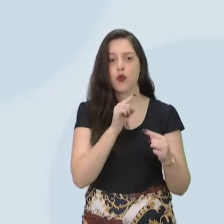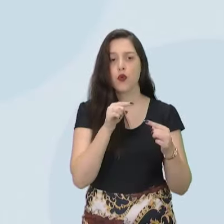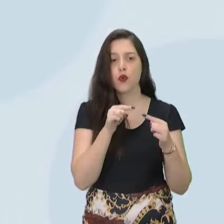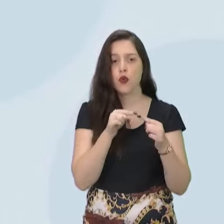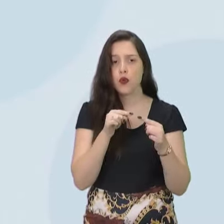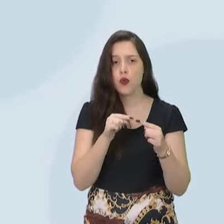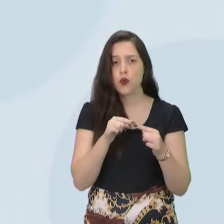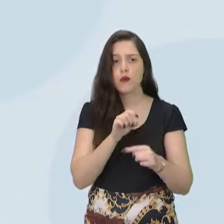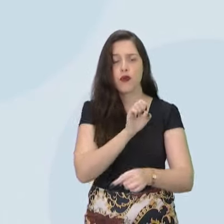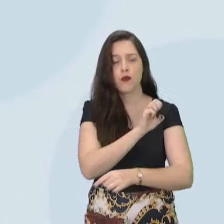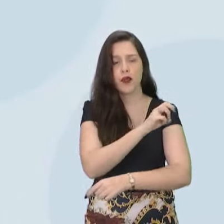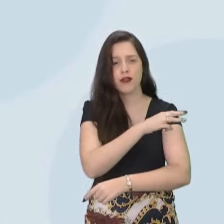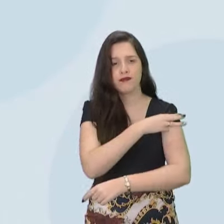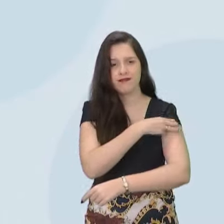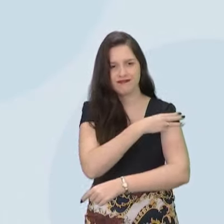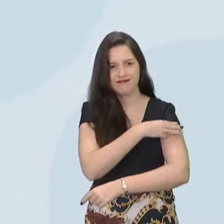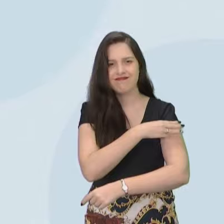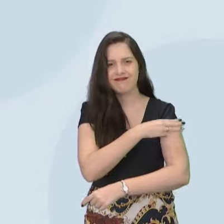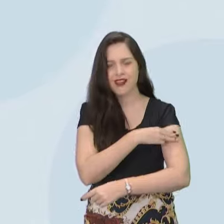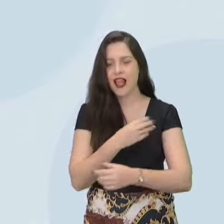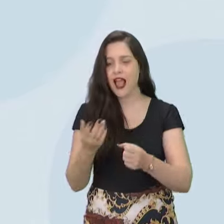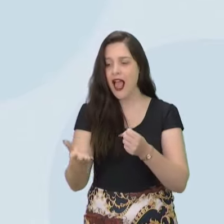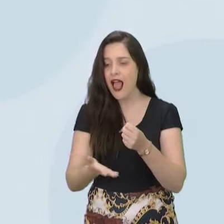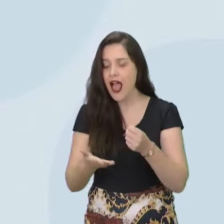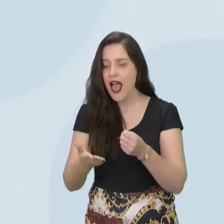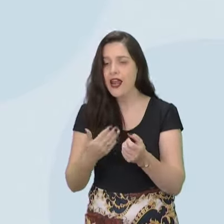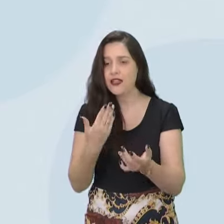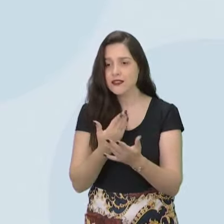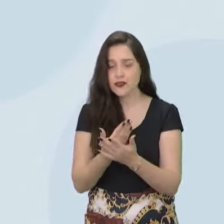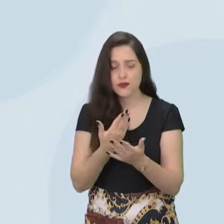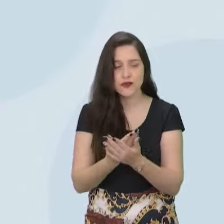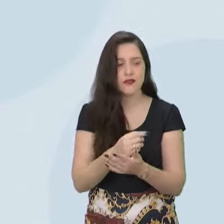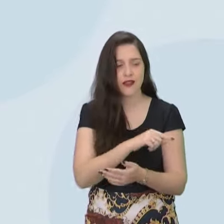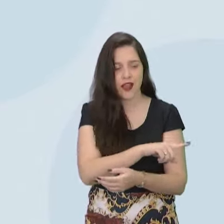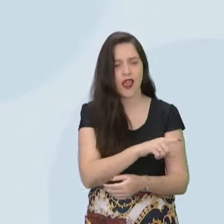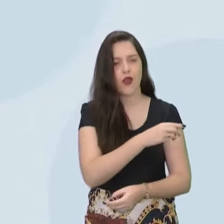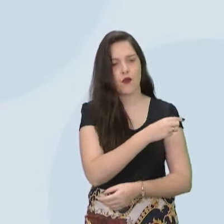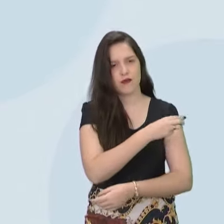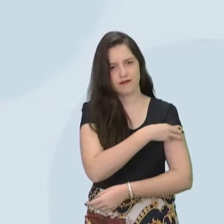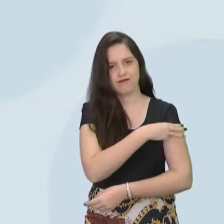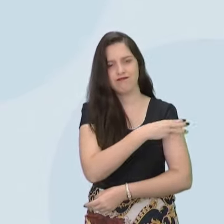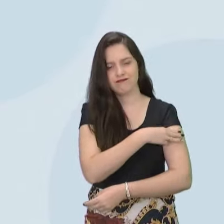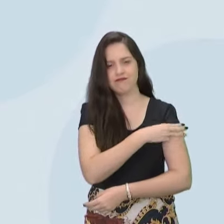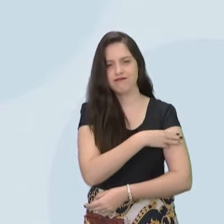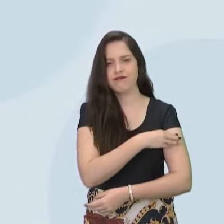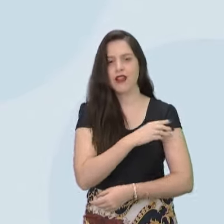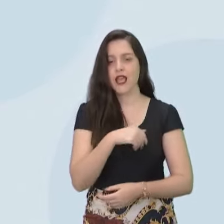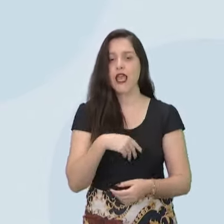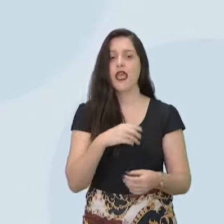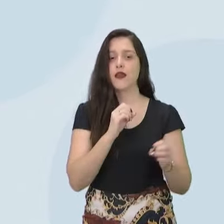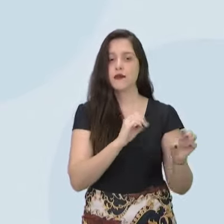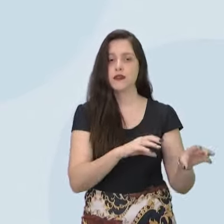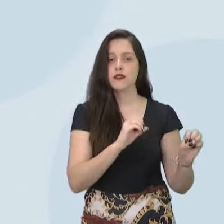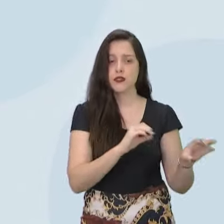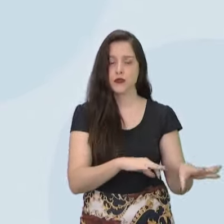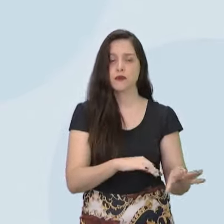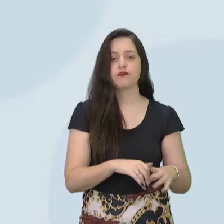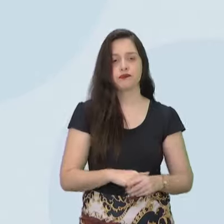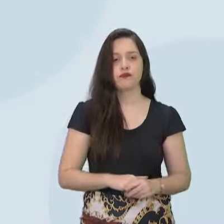componente, não, né? A área que a gente está estudando, no caso é ensino médio, não é ensino fundamental, certo? Ensino